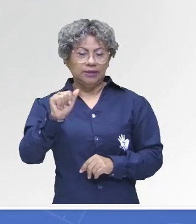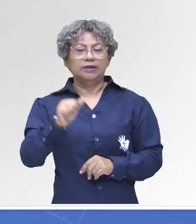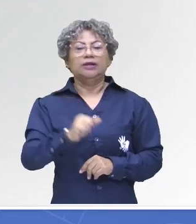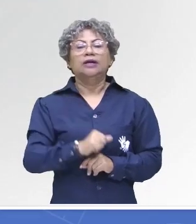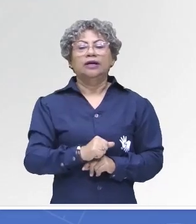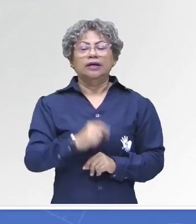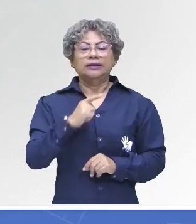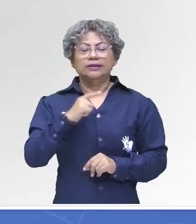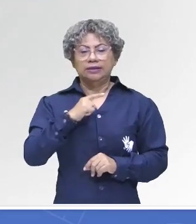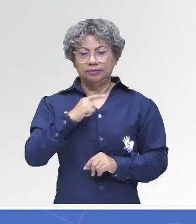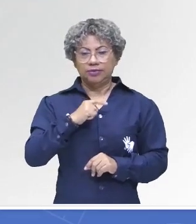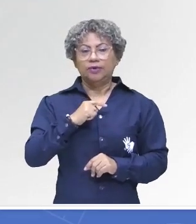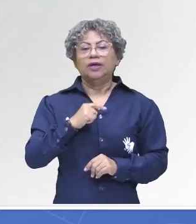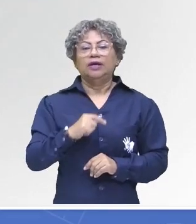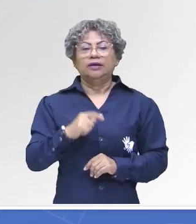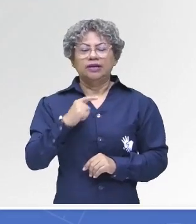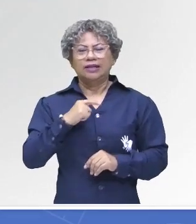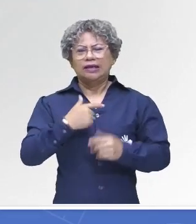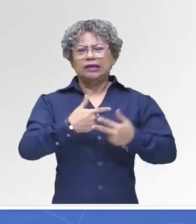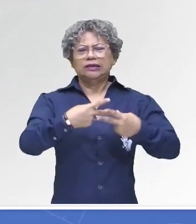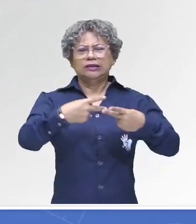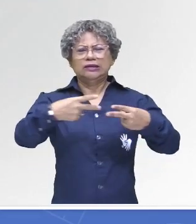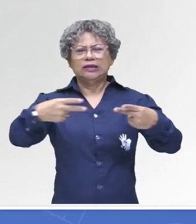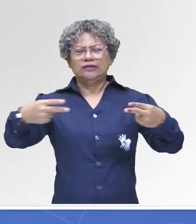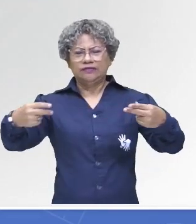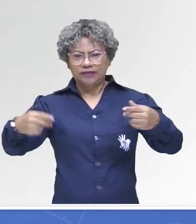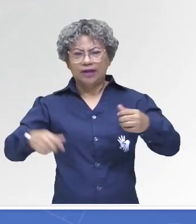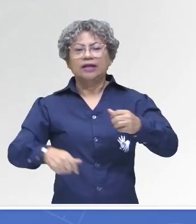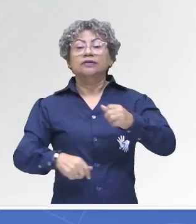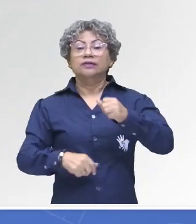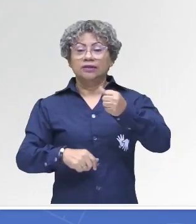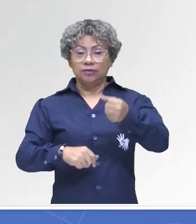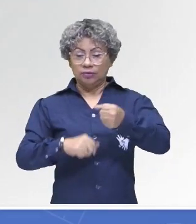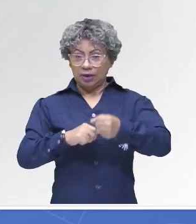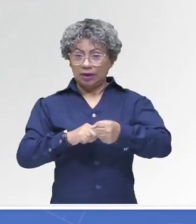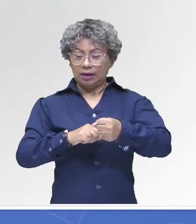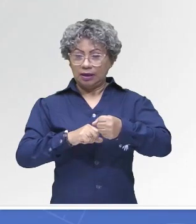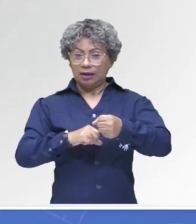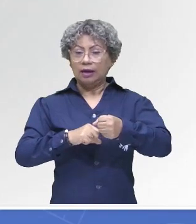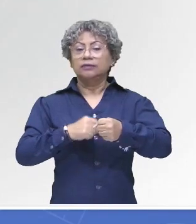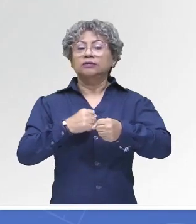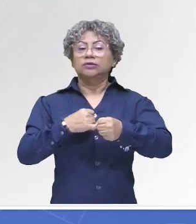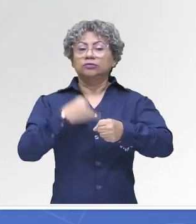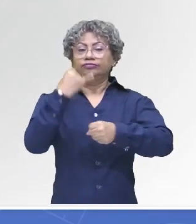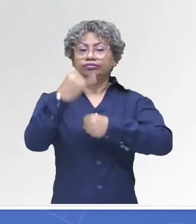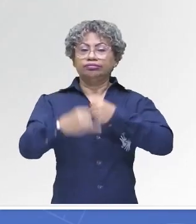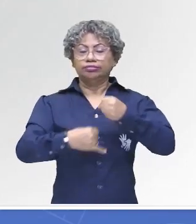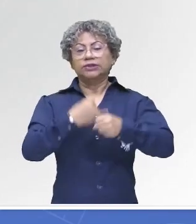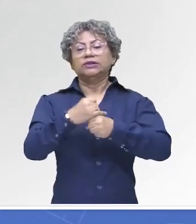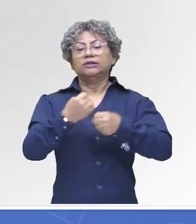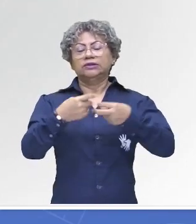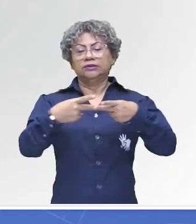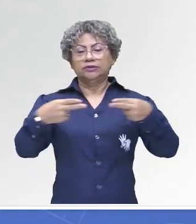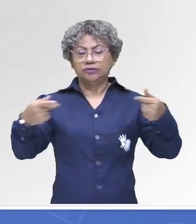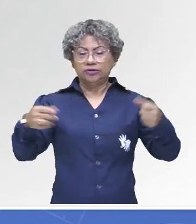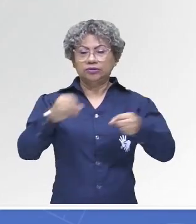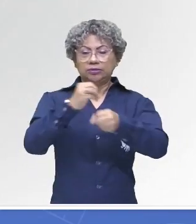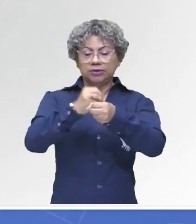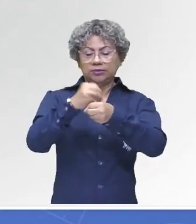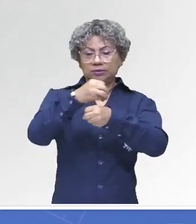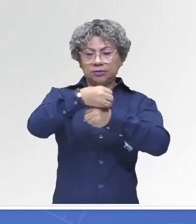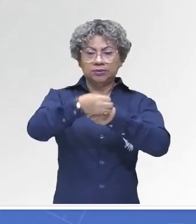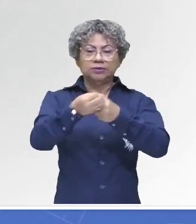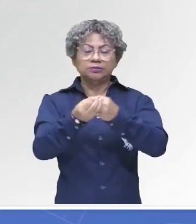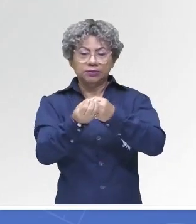átomos, né? Átomos, moléculas e assim sucessivamente. Esses átomos, essas moléculas, estão em